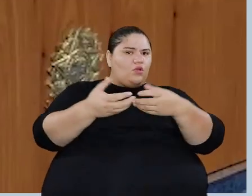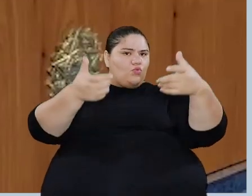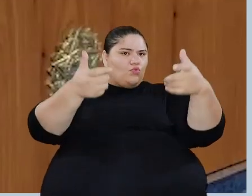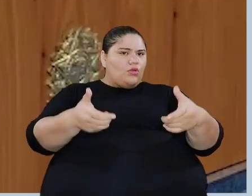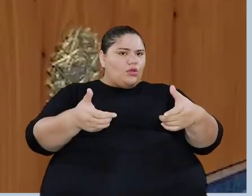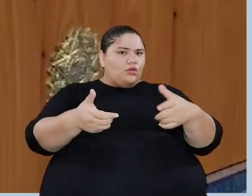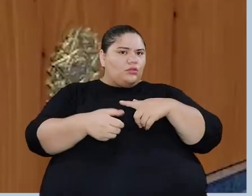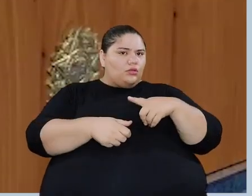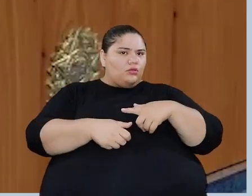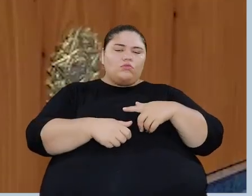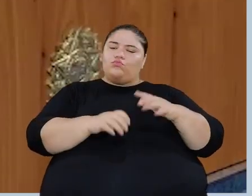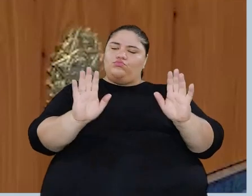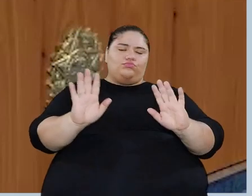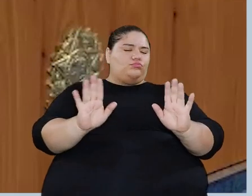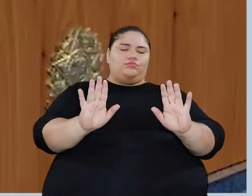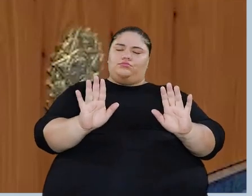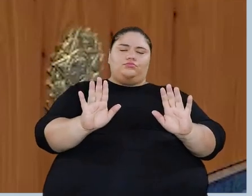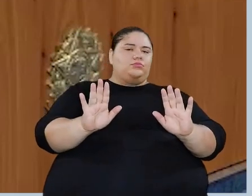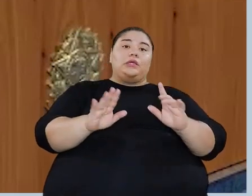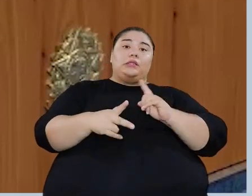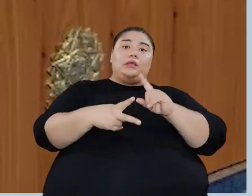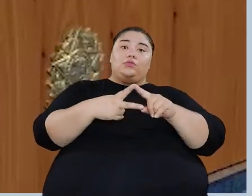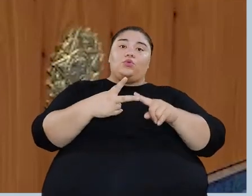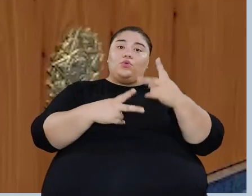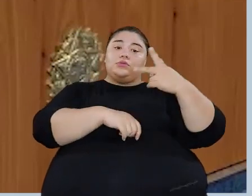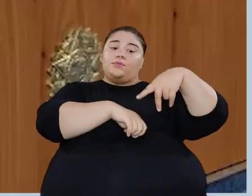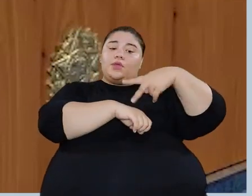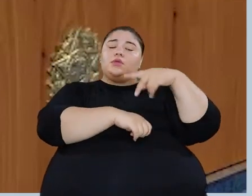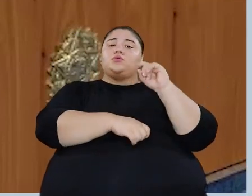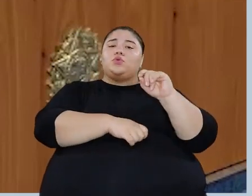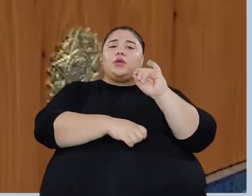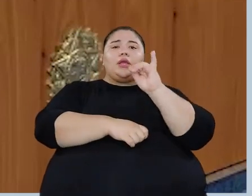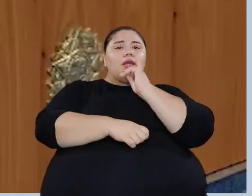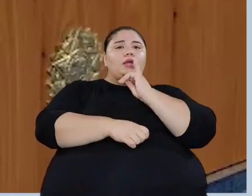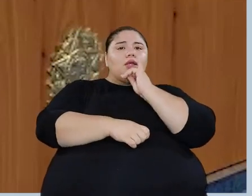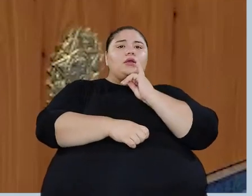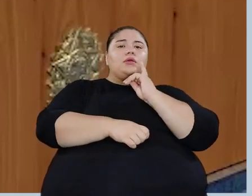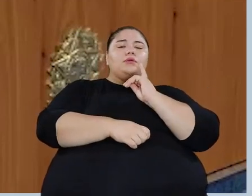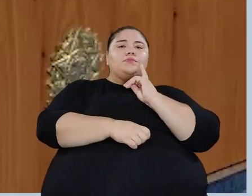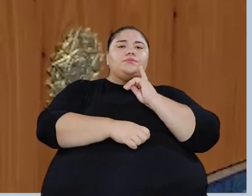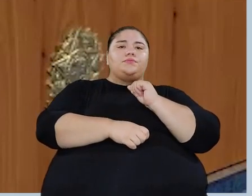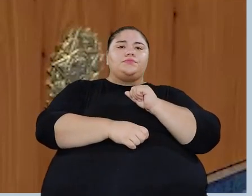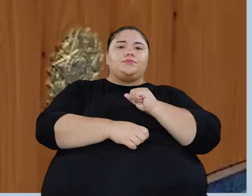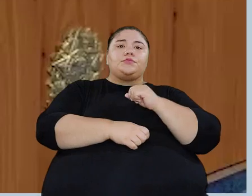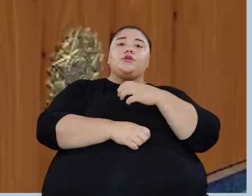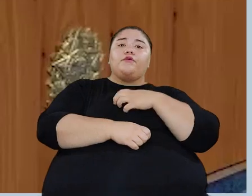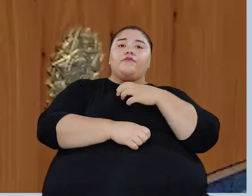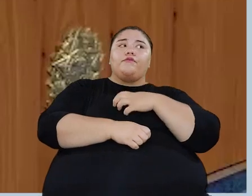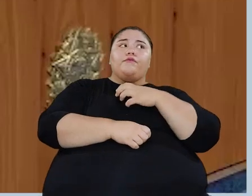lugar? Não. Tem 2 países que utilizam de uma forma